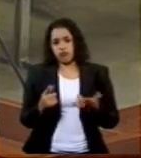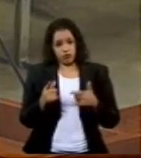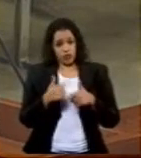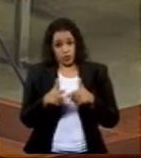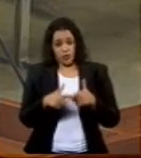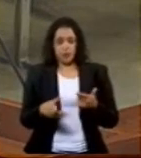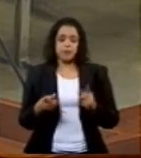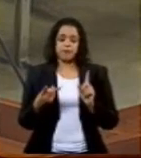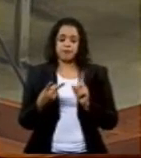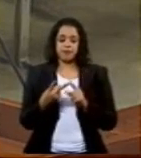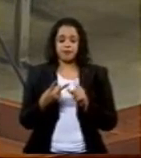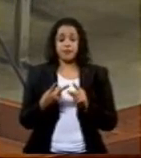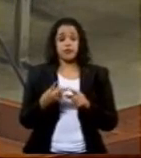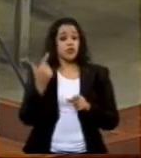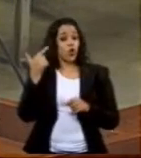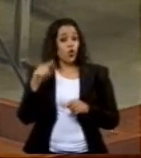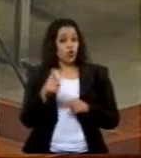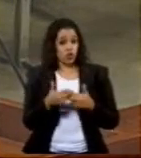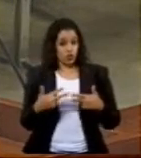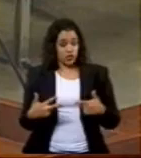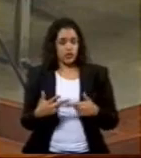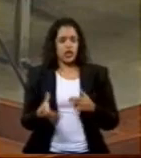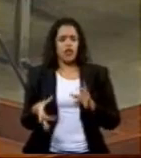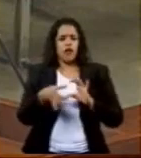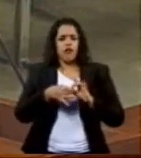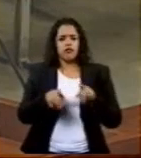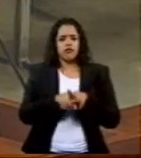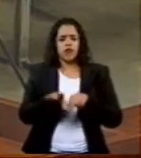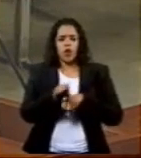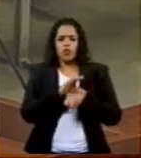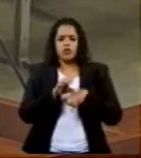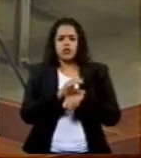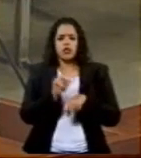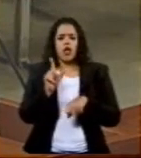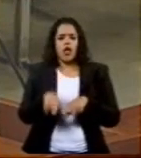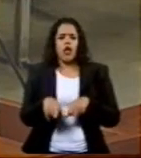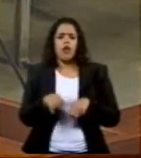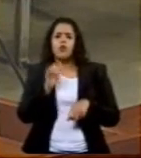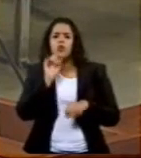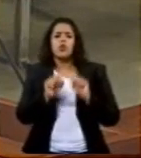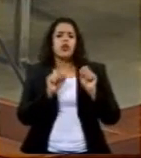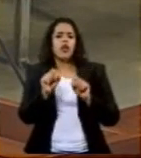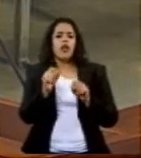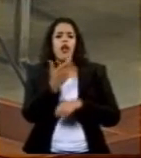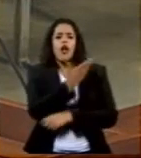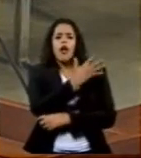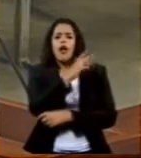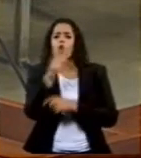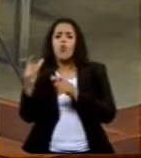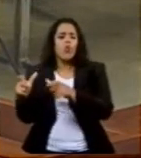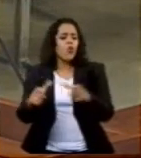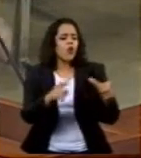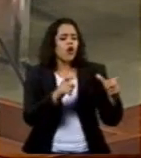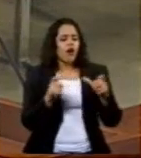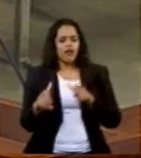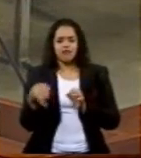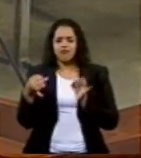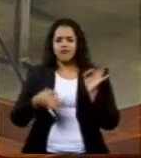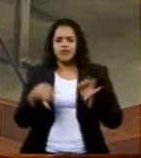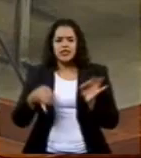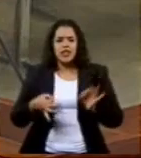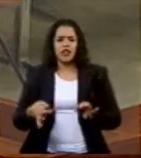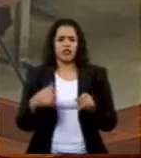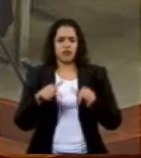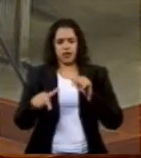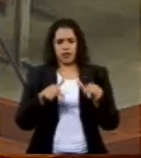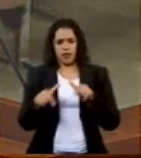outro argumento fundamental relacionado à própria Constituição Federal que temos seria relacionado ao meio ambiente adequado de trabalho. E aqui,